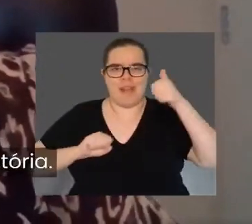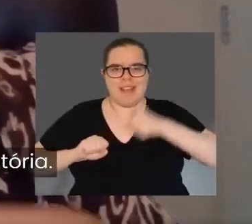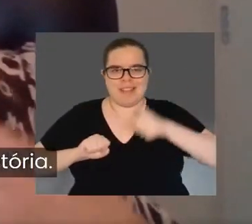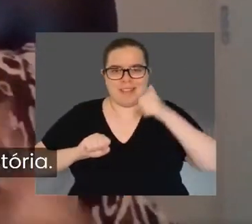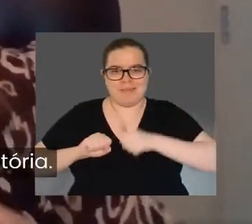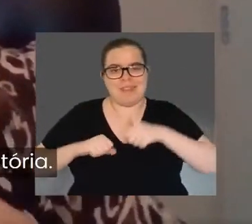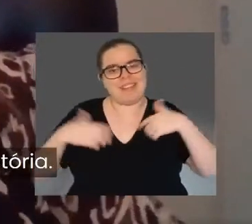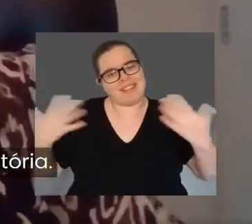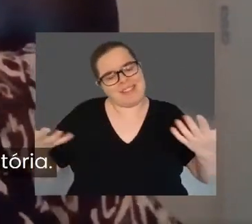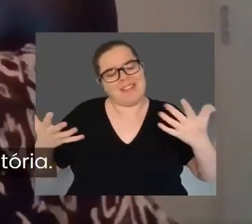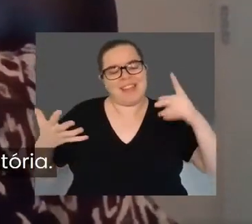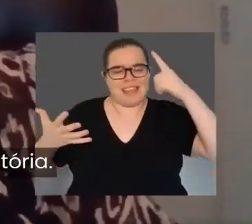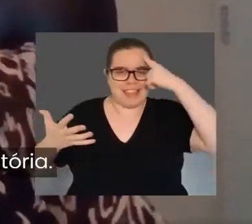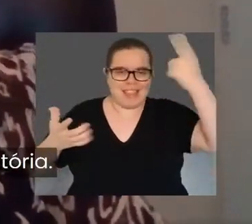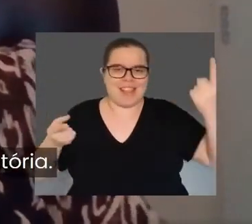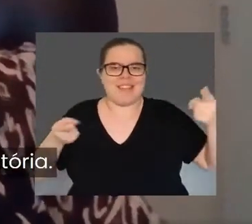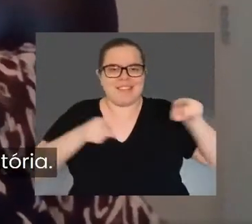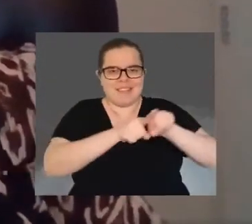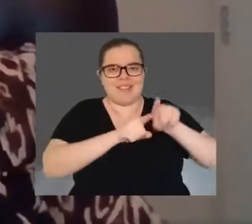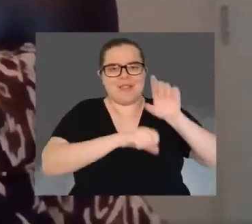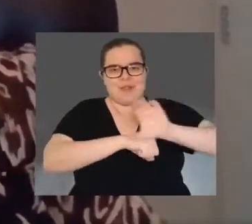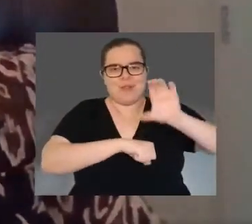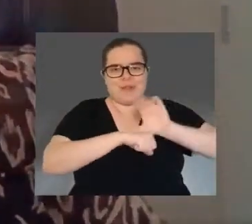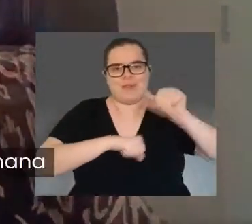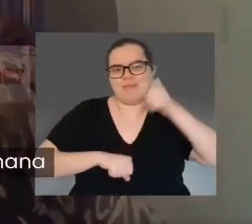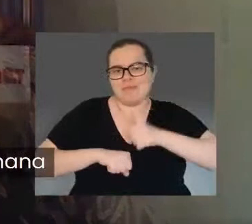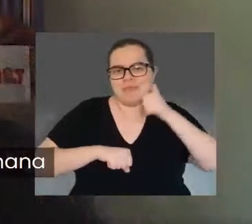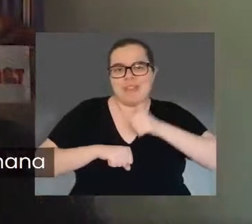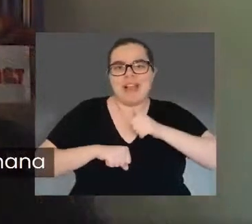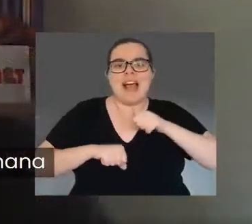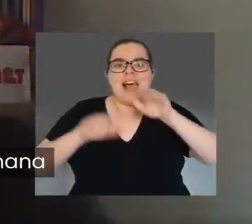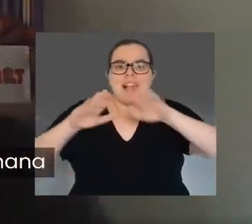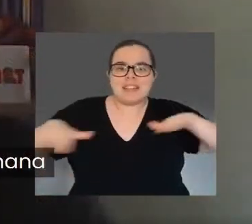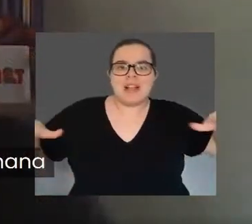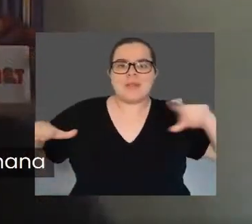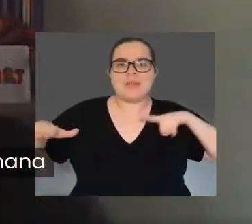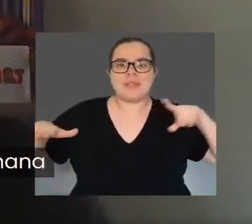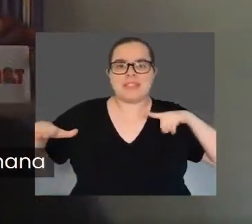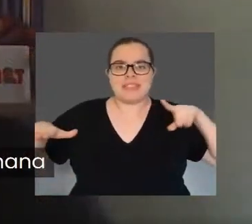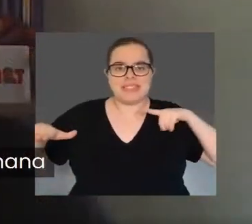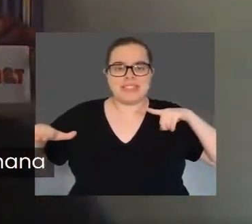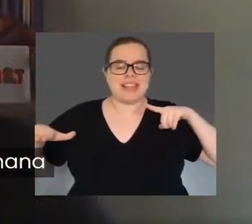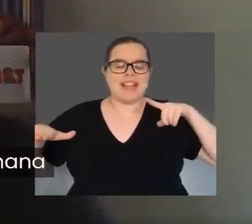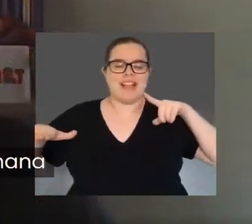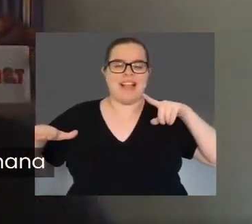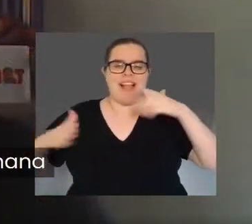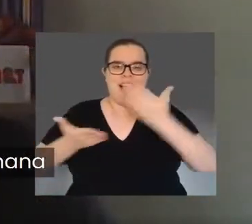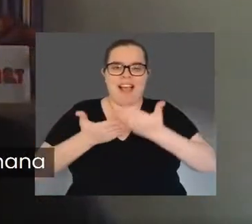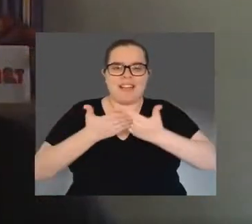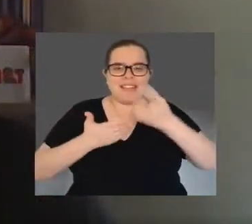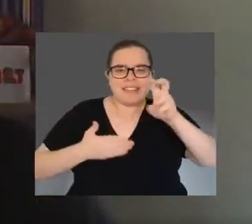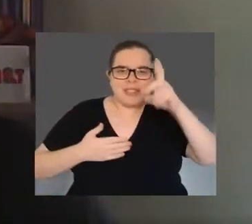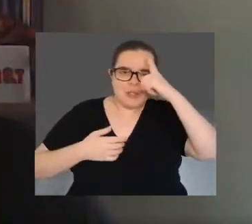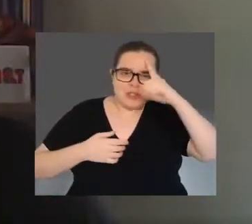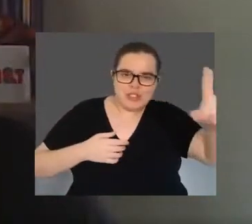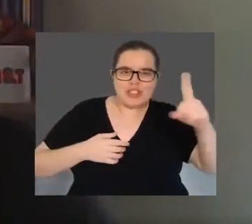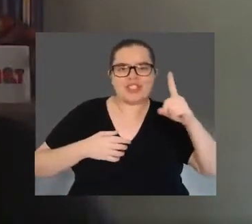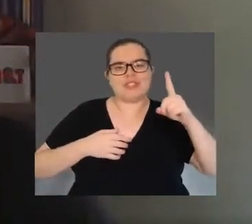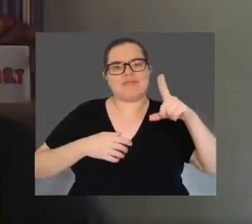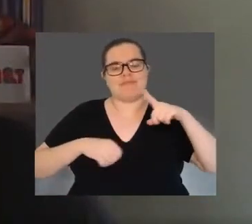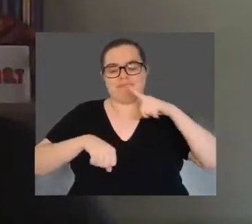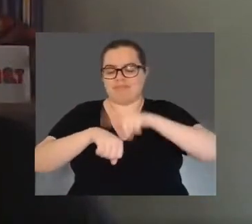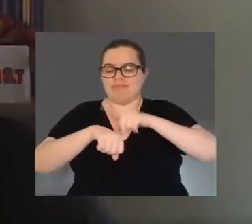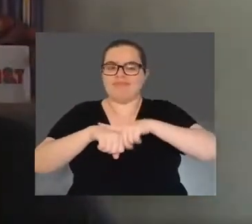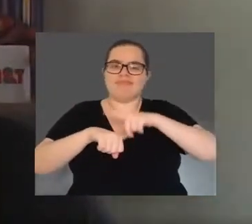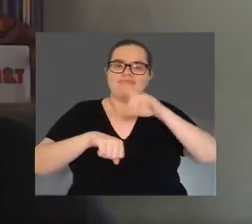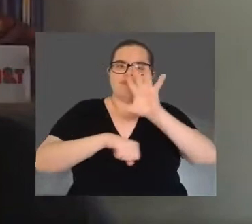mulheres. E daí que surgiu a parceria com o laboratório. As alunas têm aula 5 dias por semana para aprimorarem